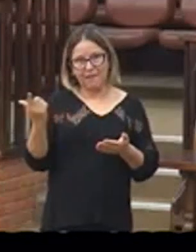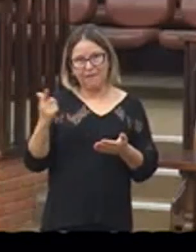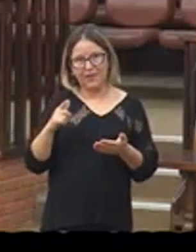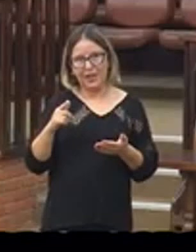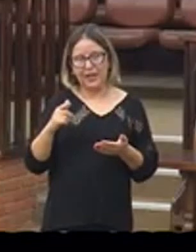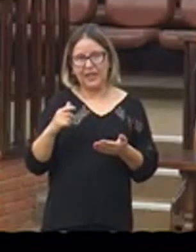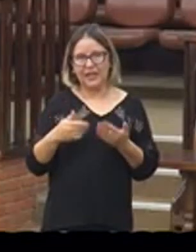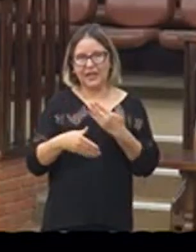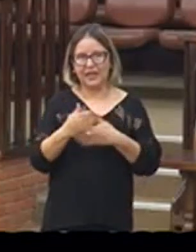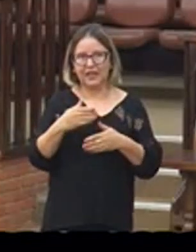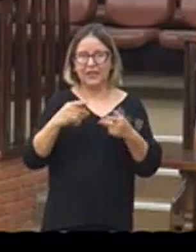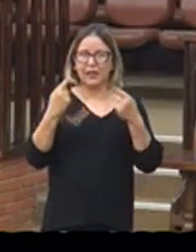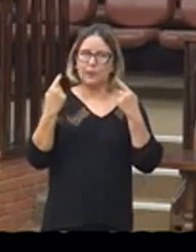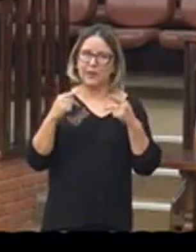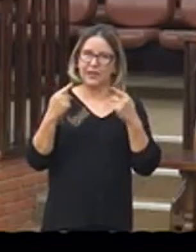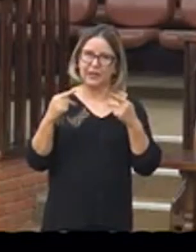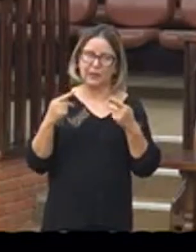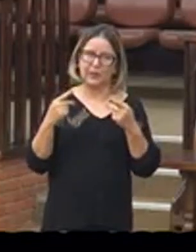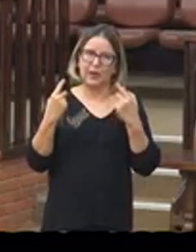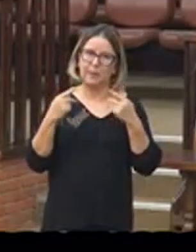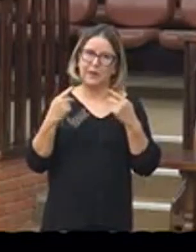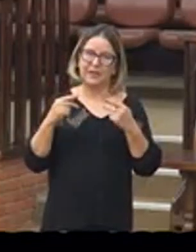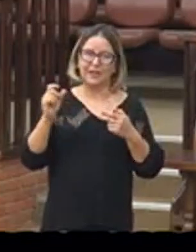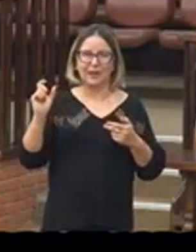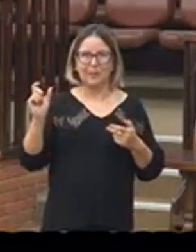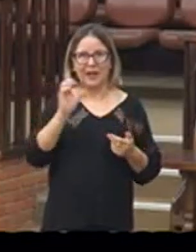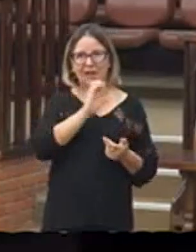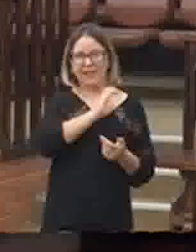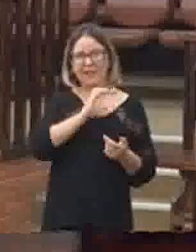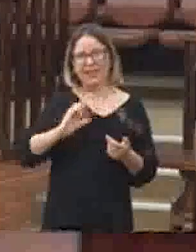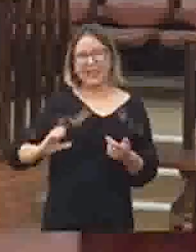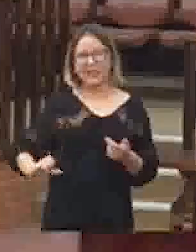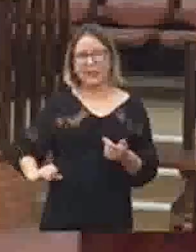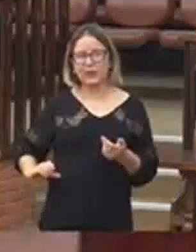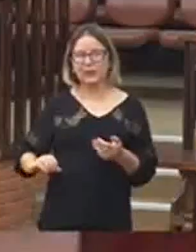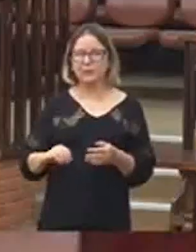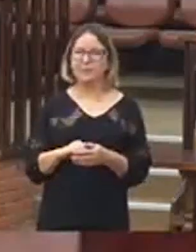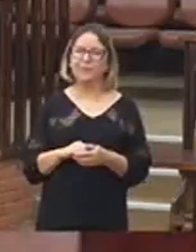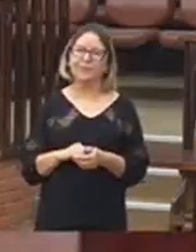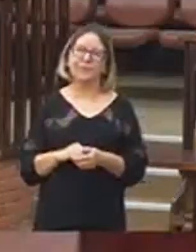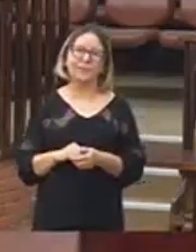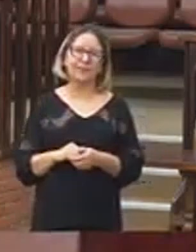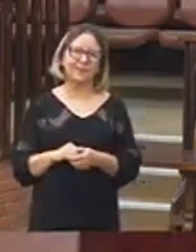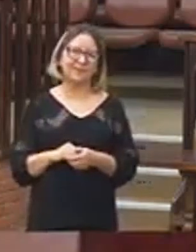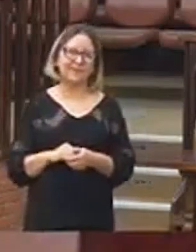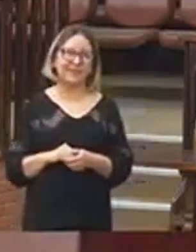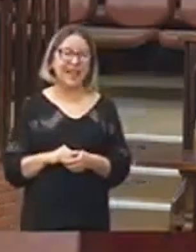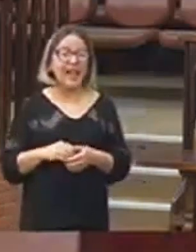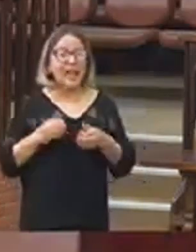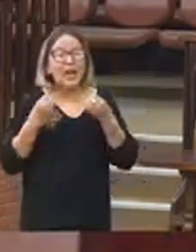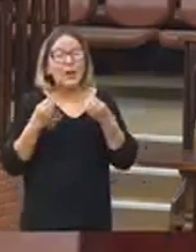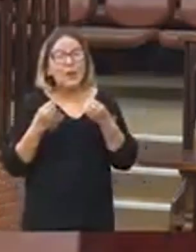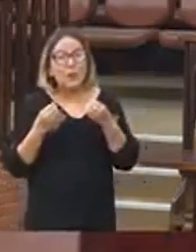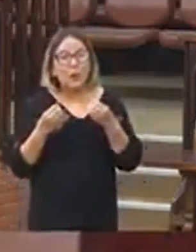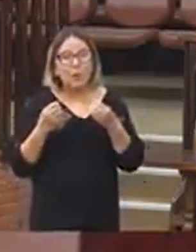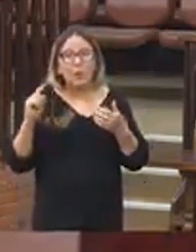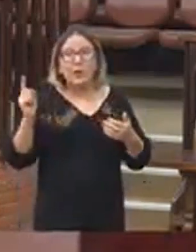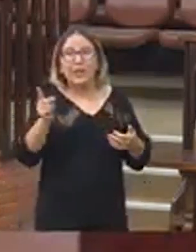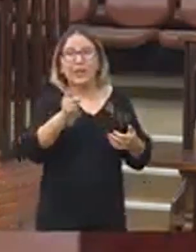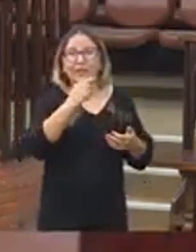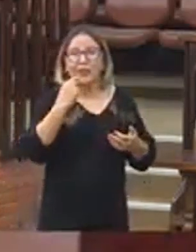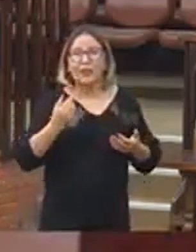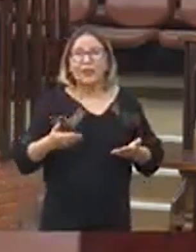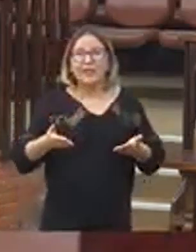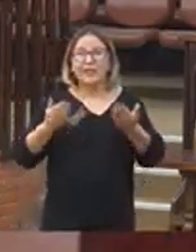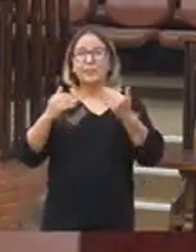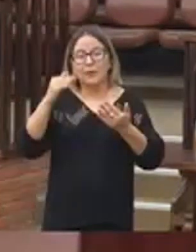pregação, e a pregação pela palavra de Cristo. Como é que a gente tem fé?